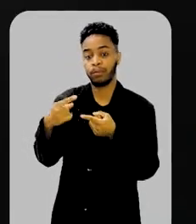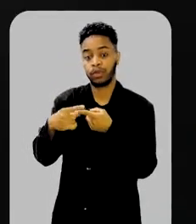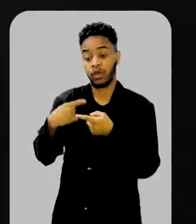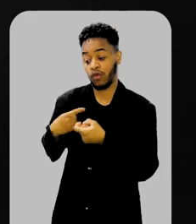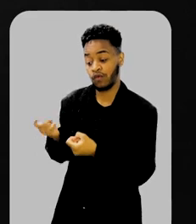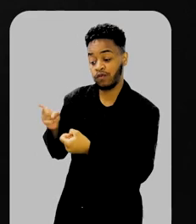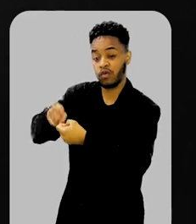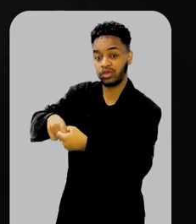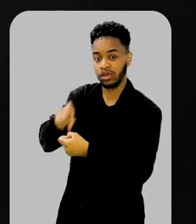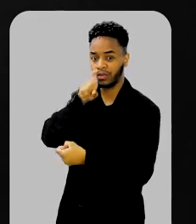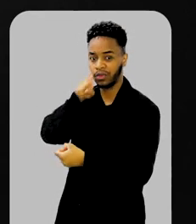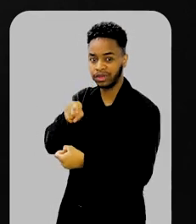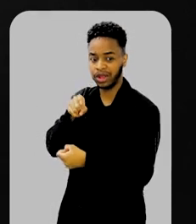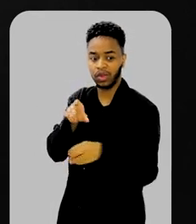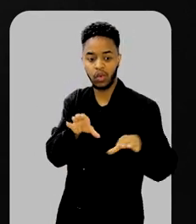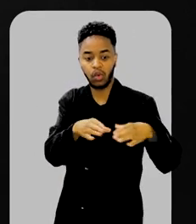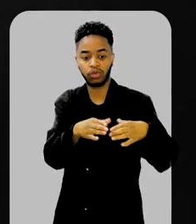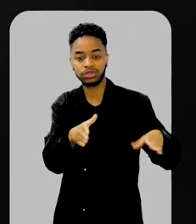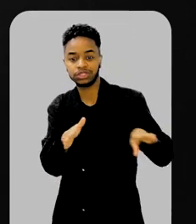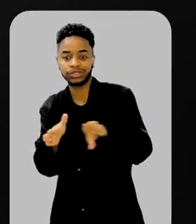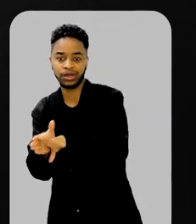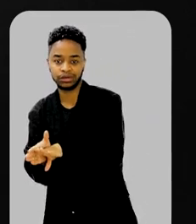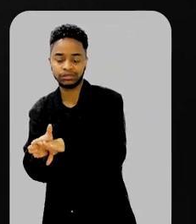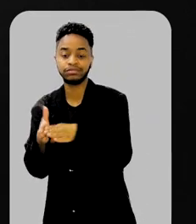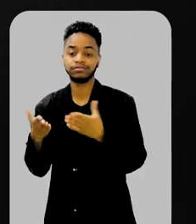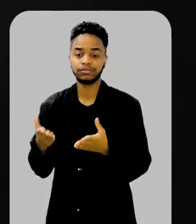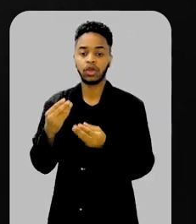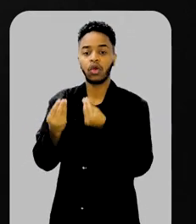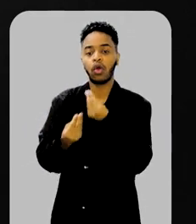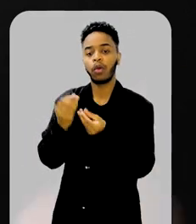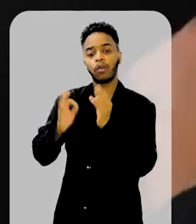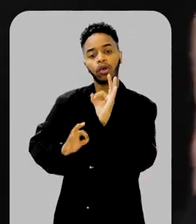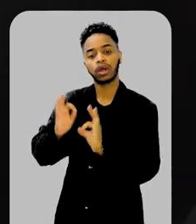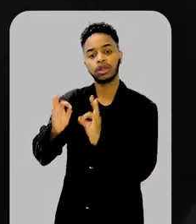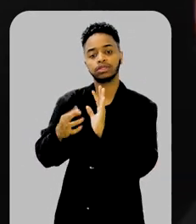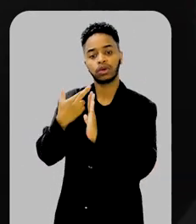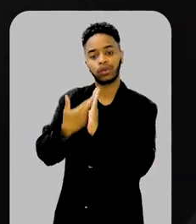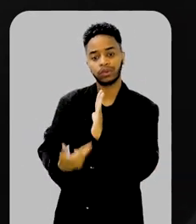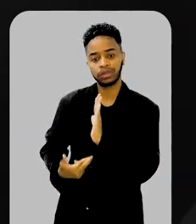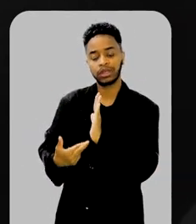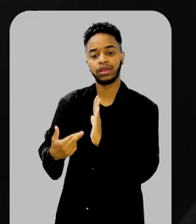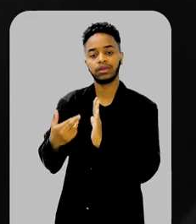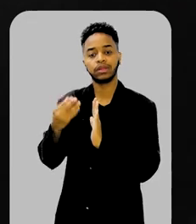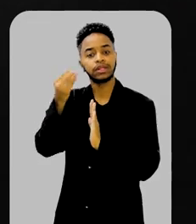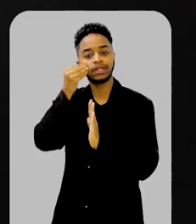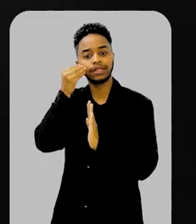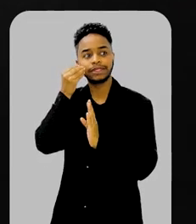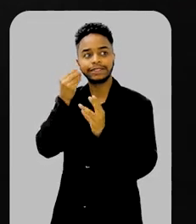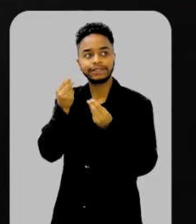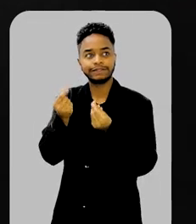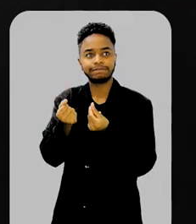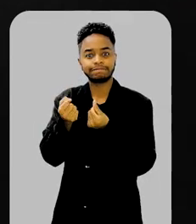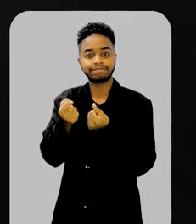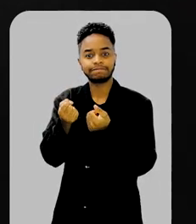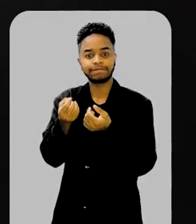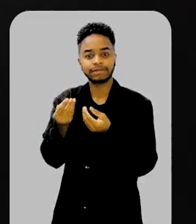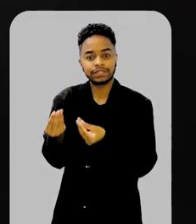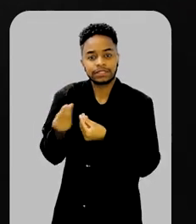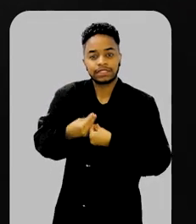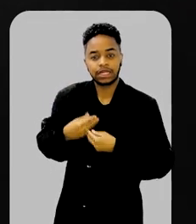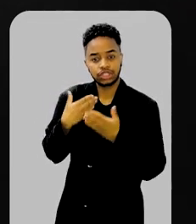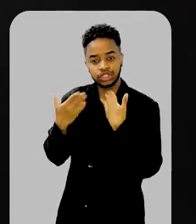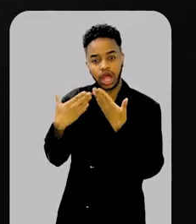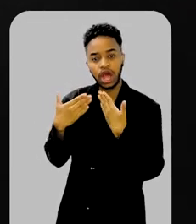voltando eles chegando então e essa construção de roteiro pela direção de carnaval foi para nos deixar numa posição de